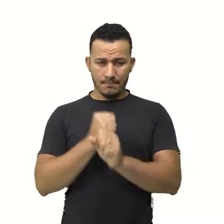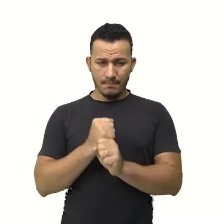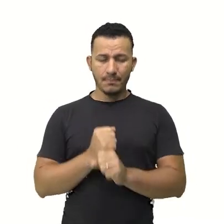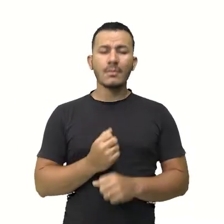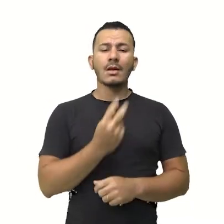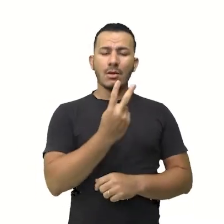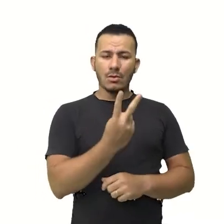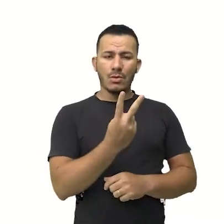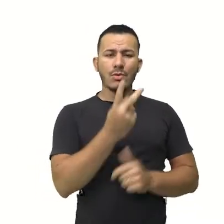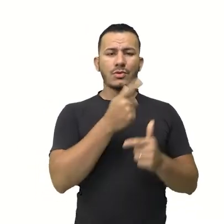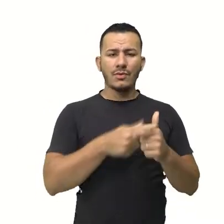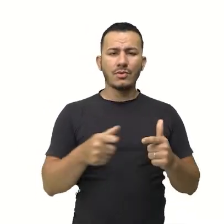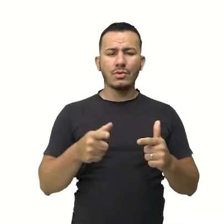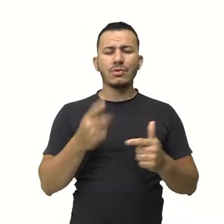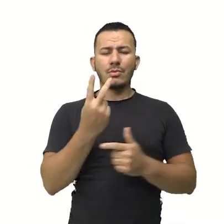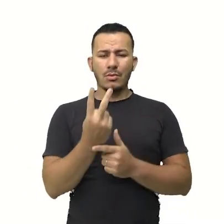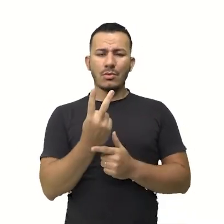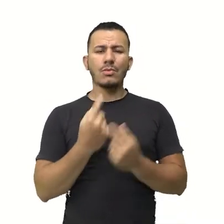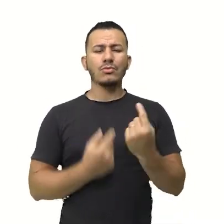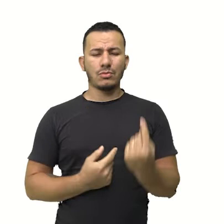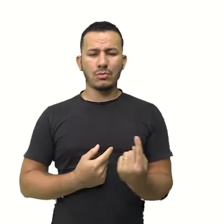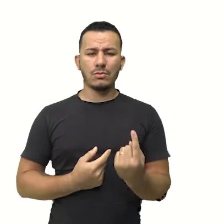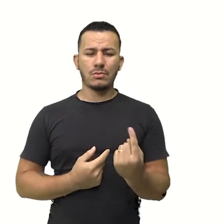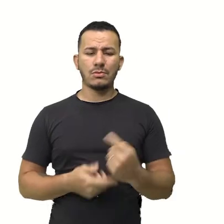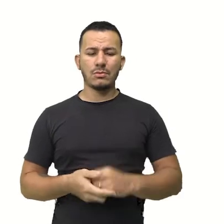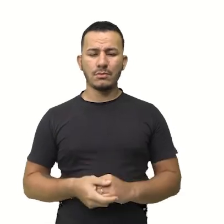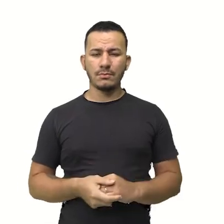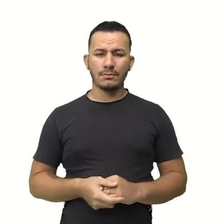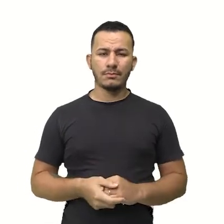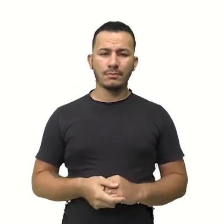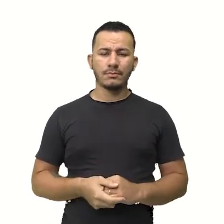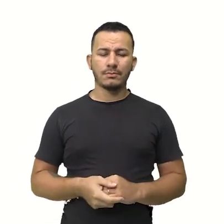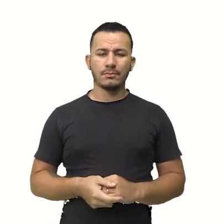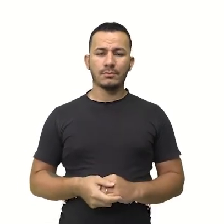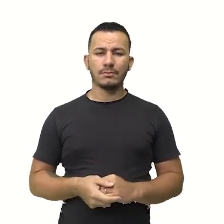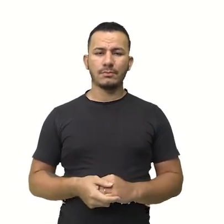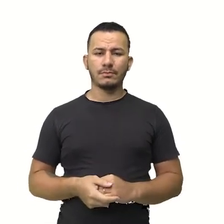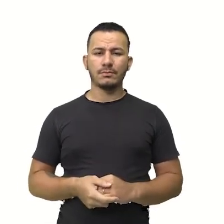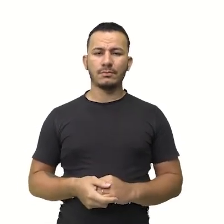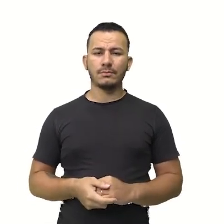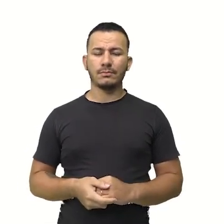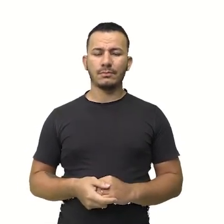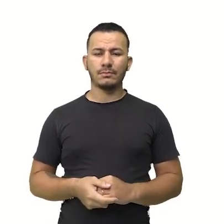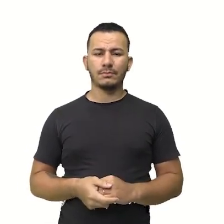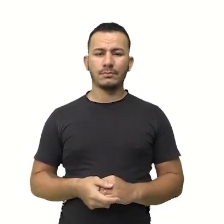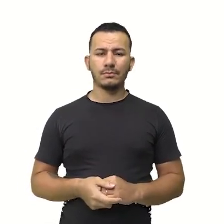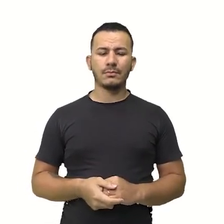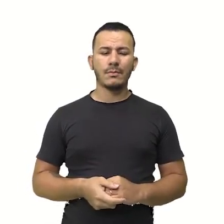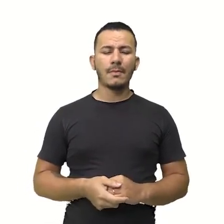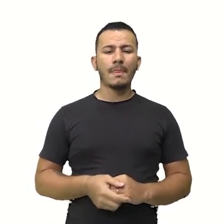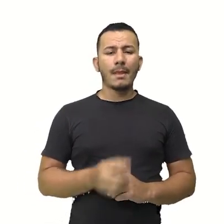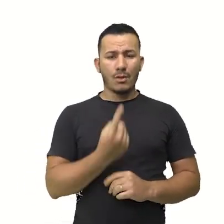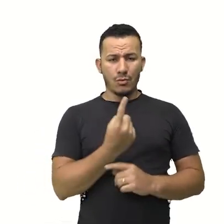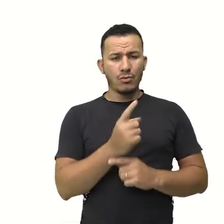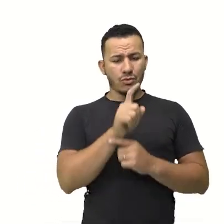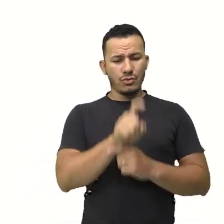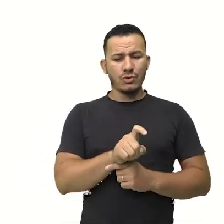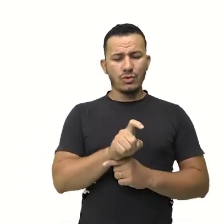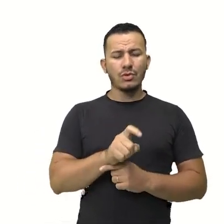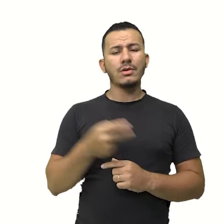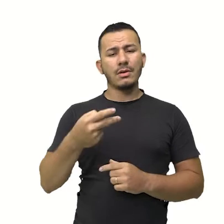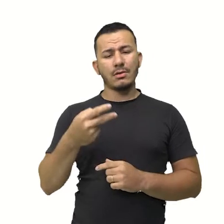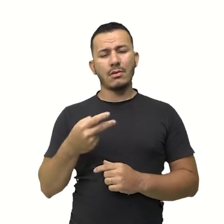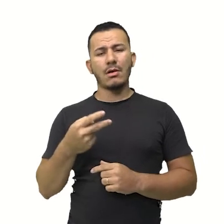2 dividido por 2 é 1. Então, vai ficar aqui assim. Vou até botar 1, mas não precisava. Vai ficar 1x igual